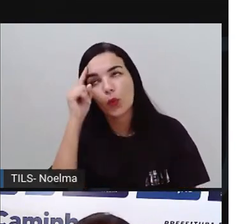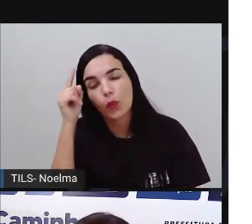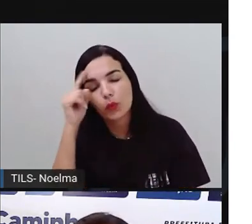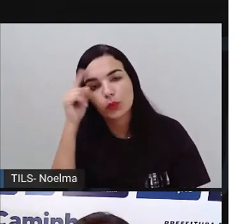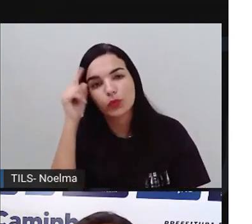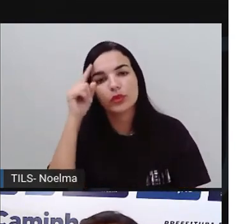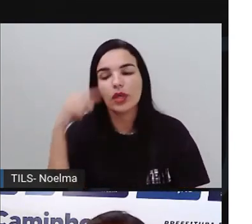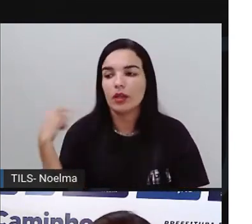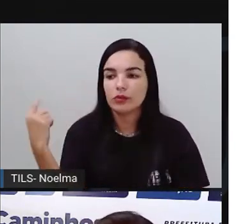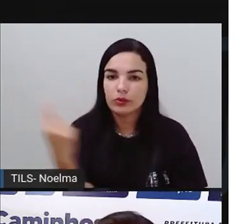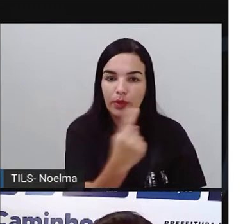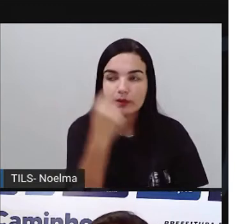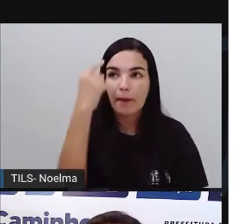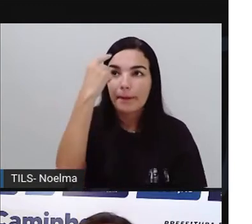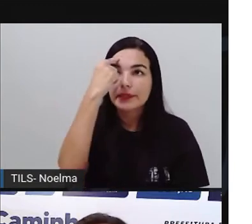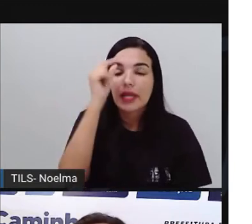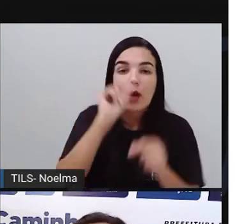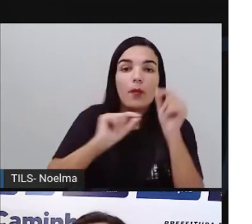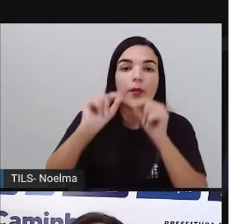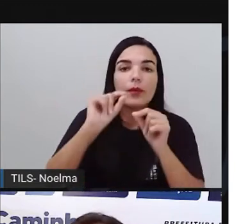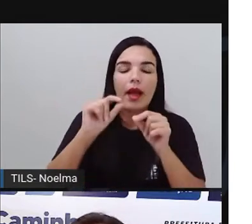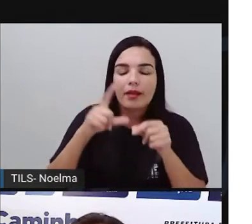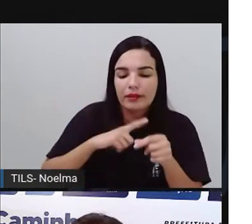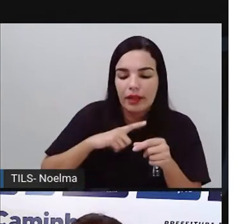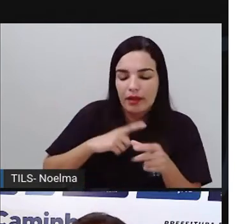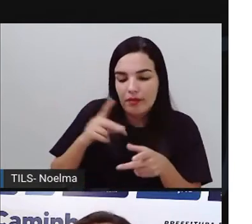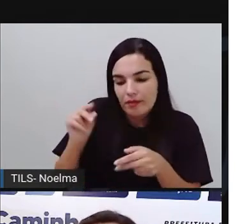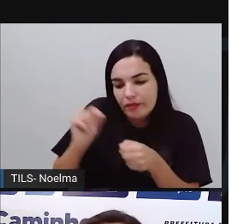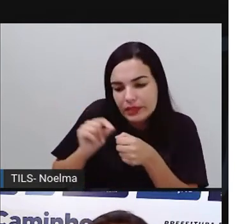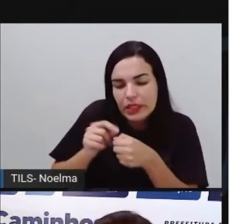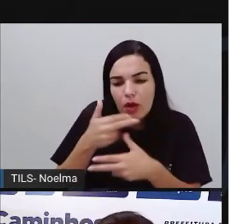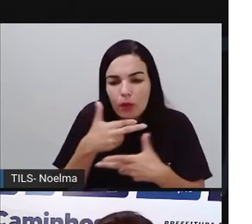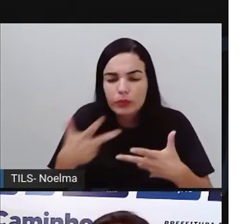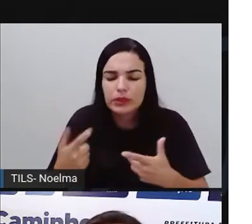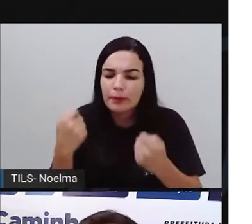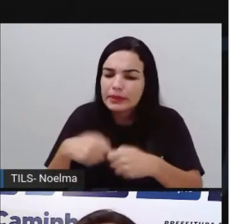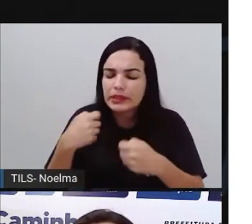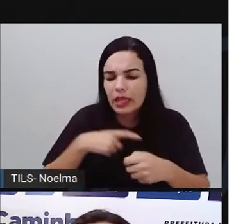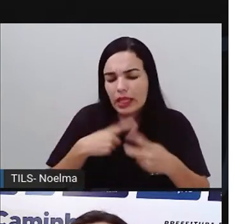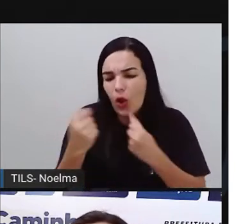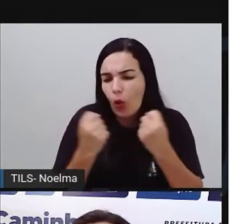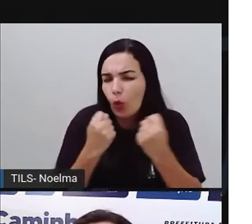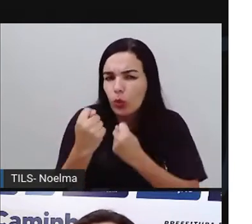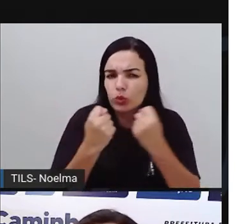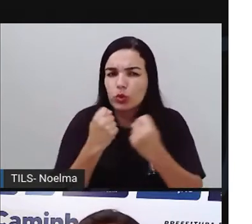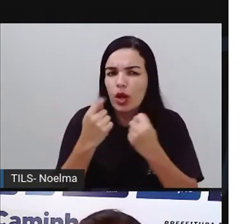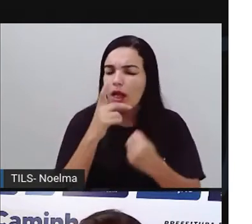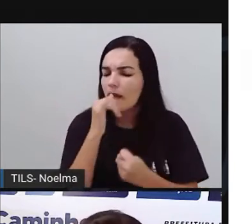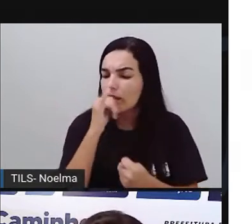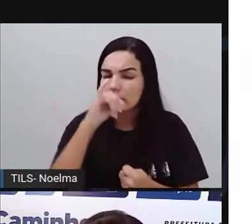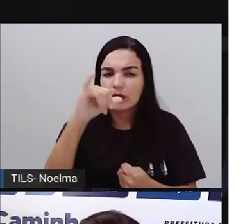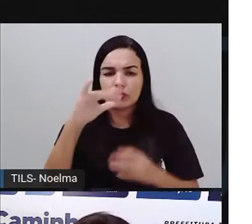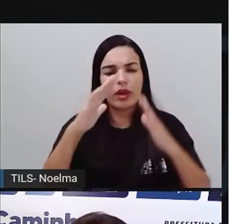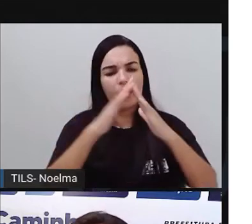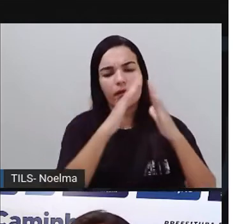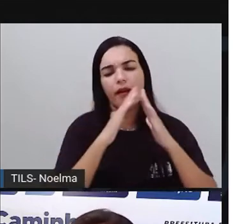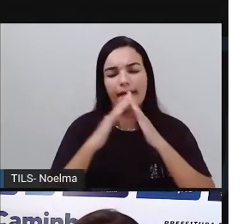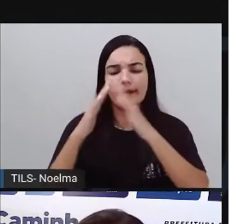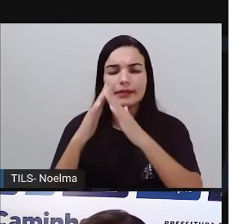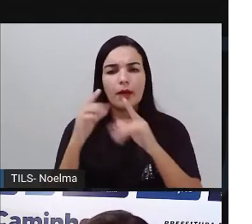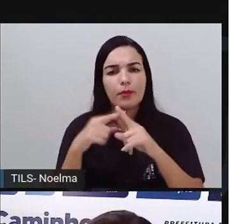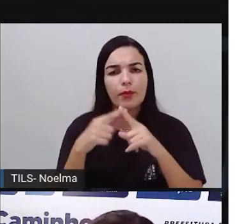né, a gente repense aí nossos hábitos para tentar controlar e não passar aí por situações piores, né, do